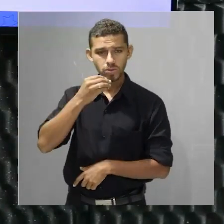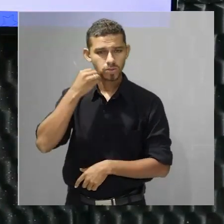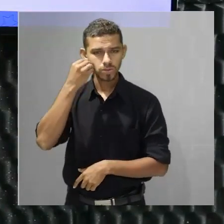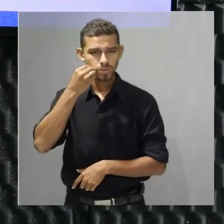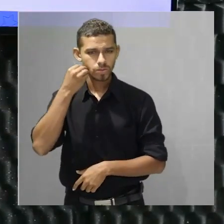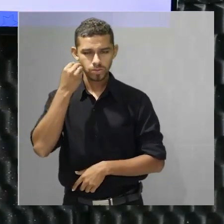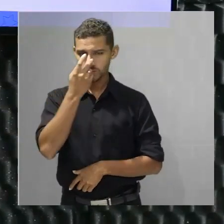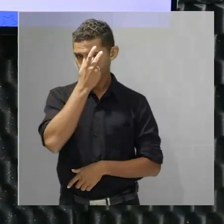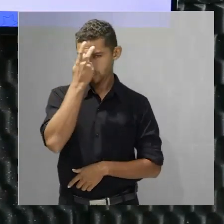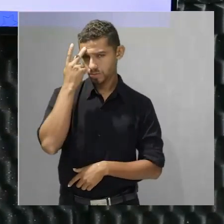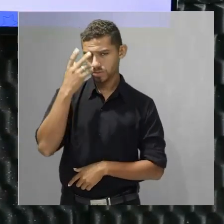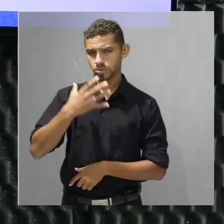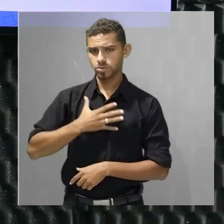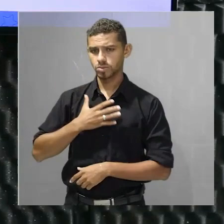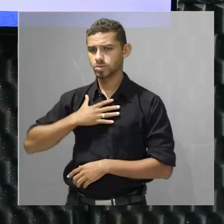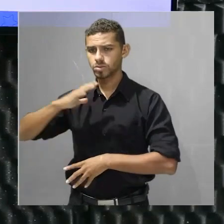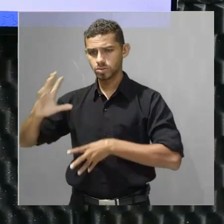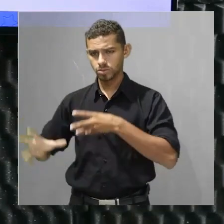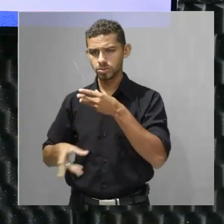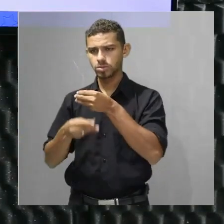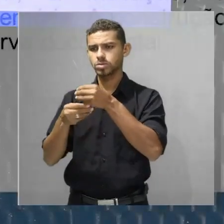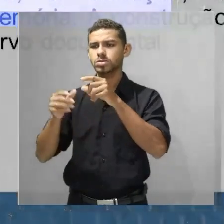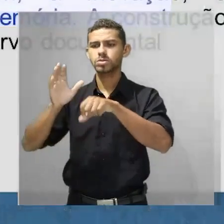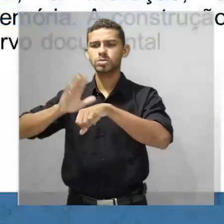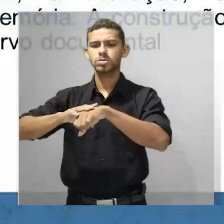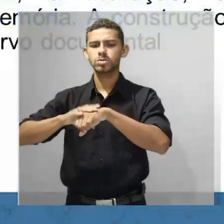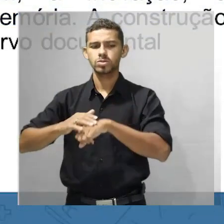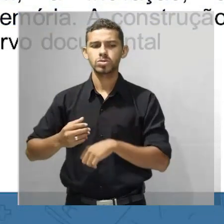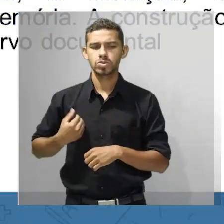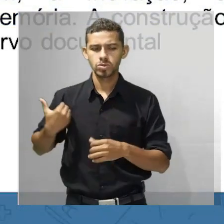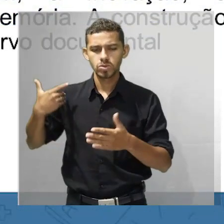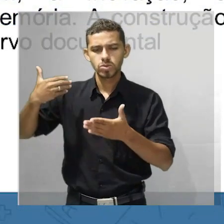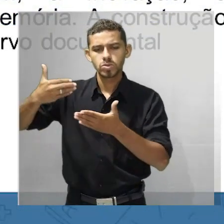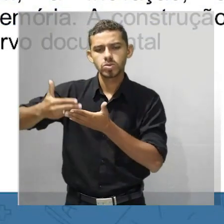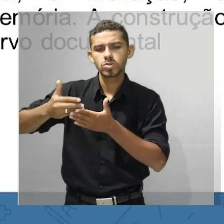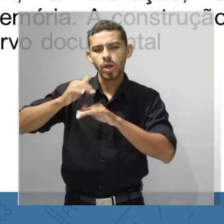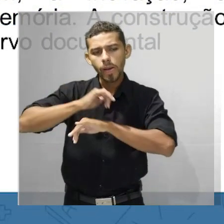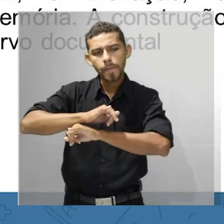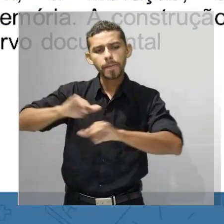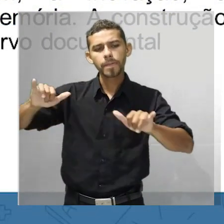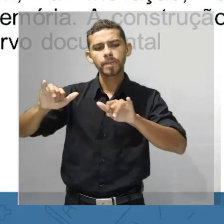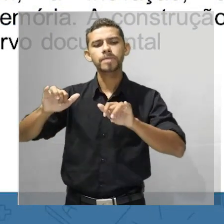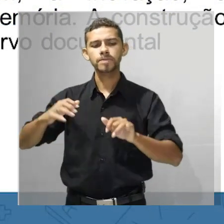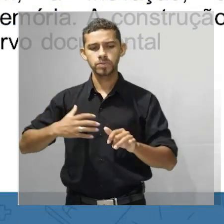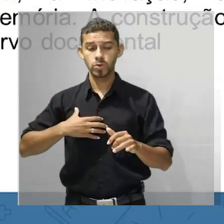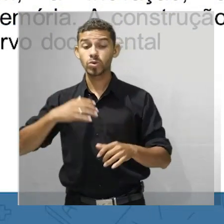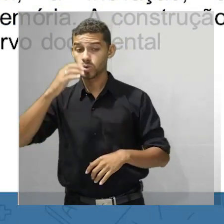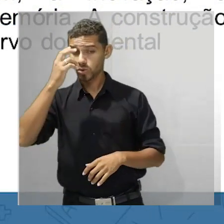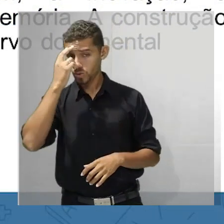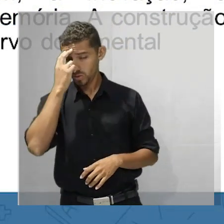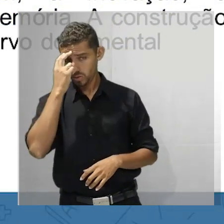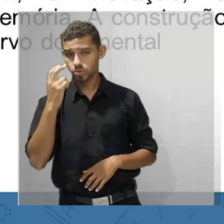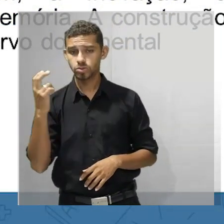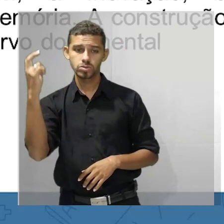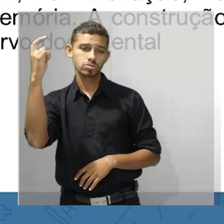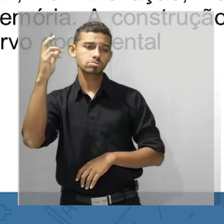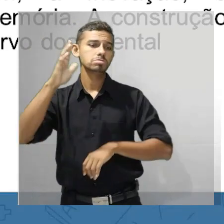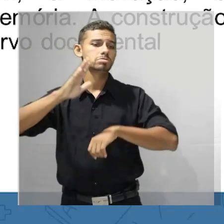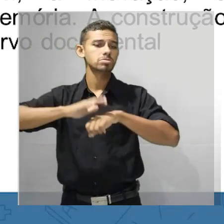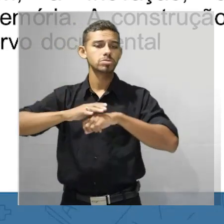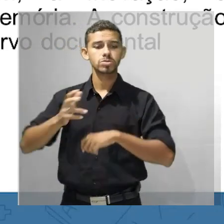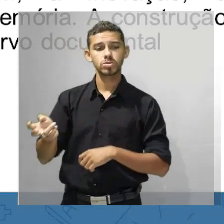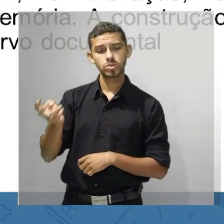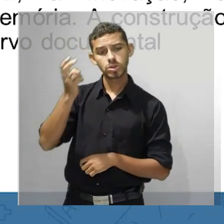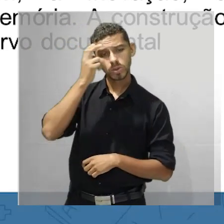comuns para fomentar a construção de um legado cultural e social das Comunidades brasileiras